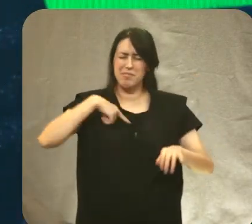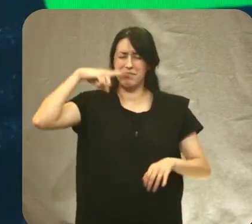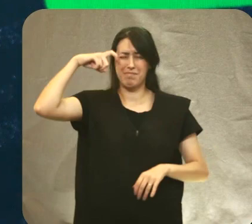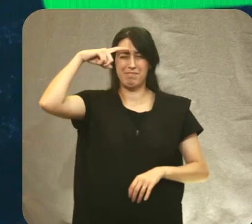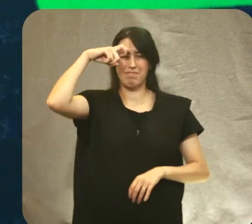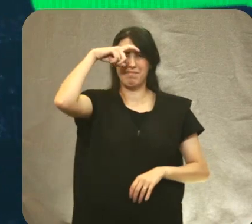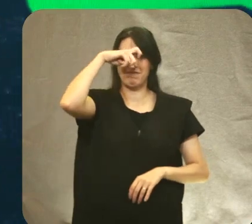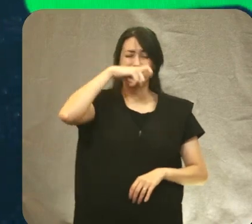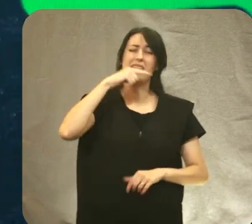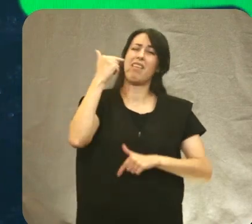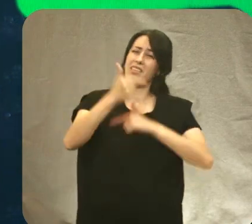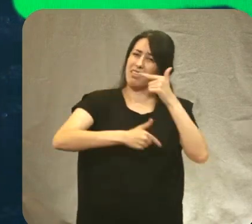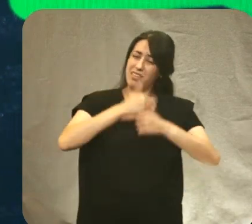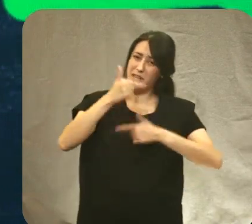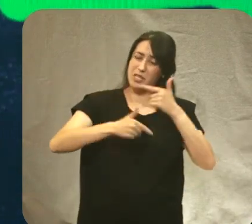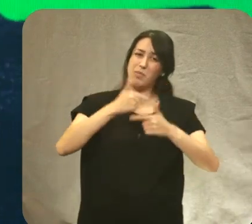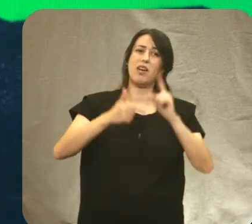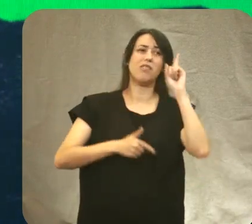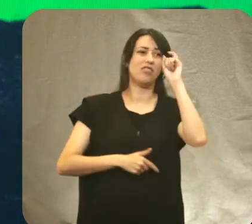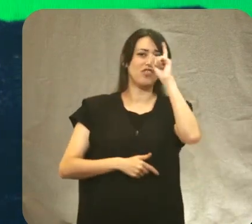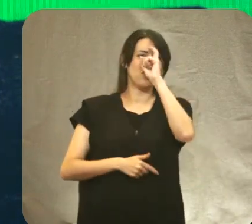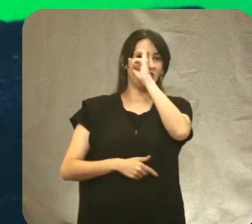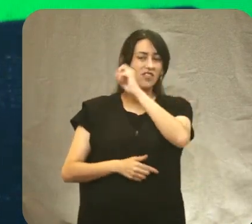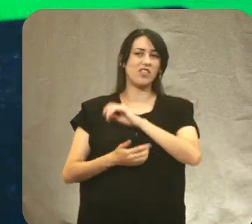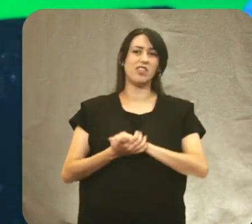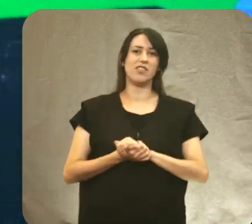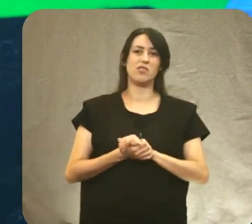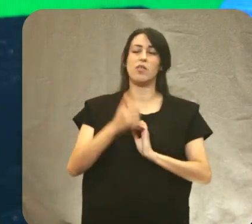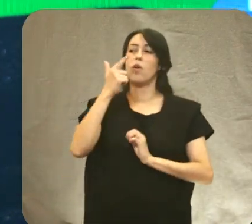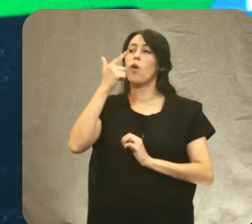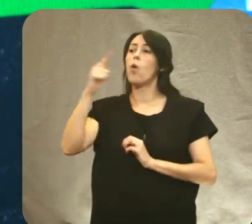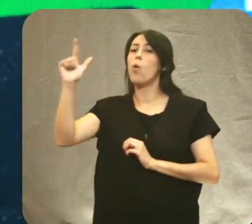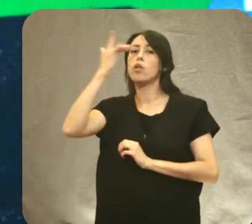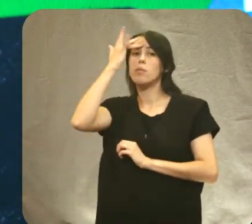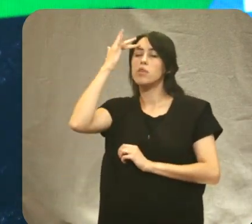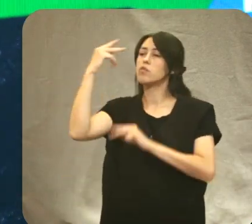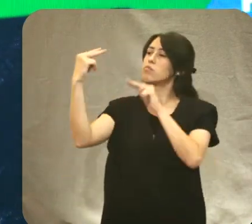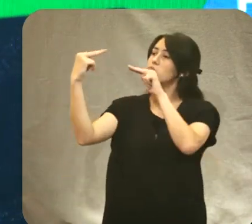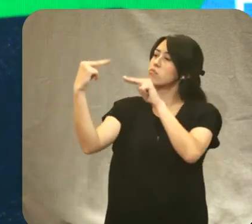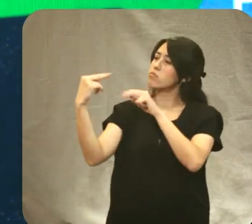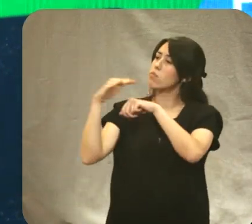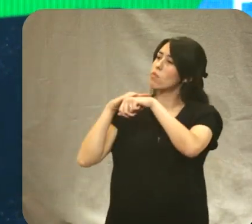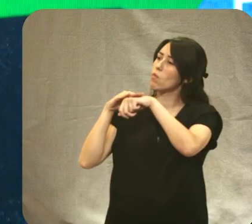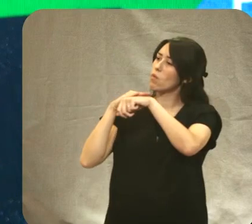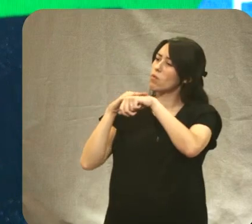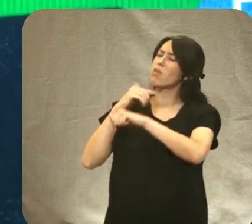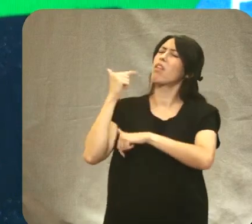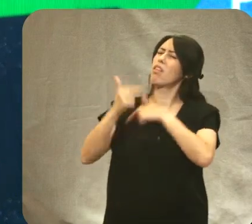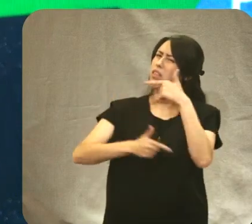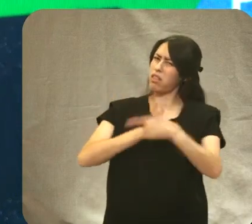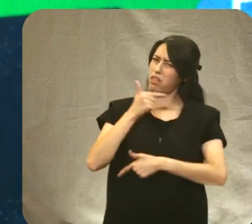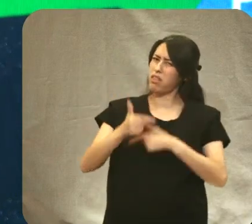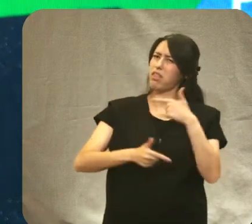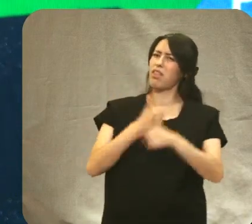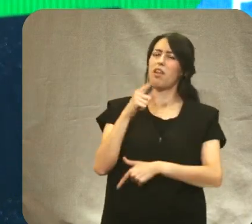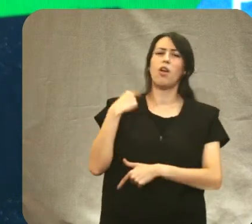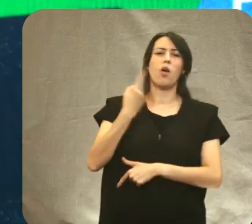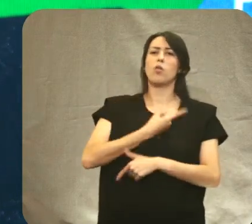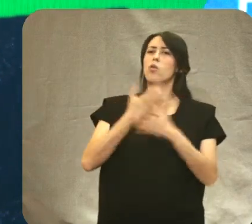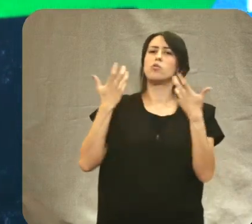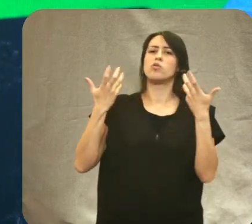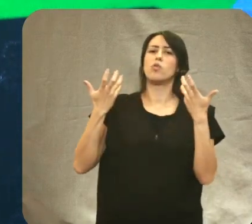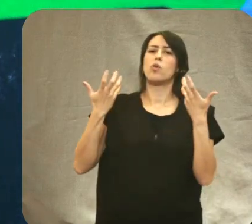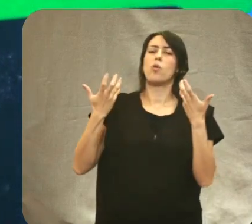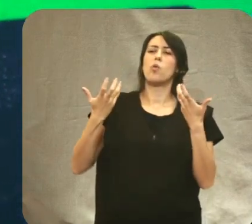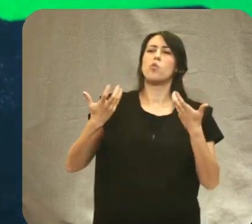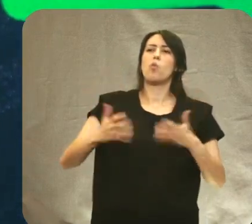É desconfortável. Dá trabalho. Ouvir o outro dá trabalho. A gente não quer ouvir o contraditório. A gente quer